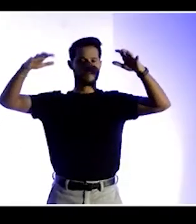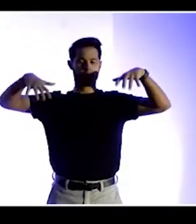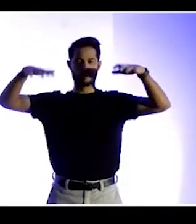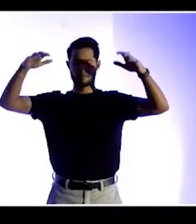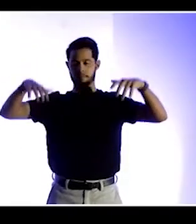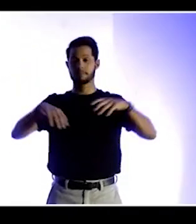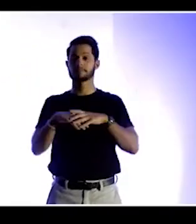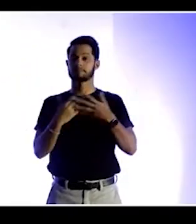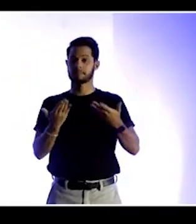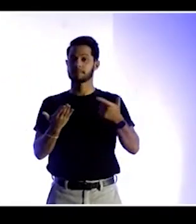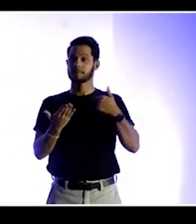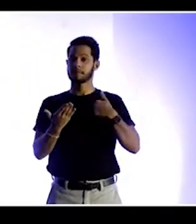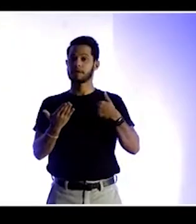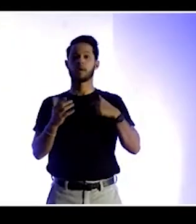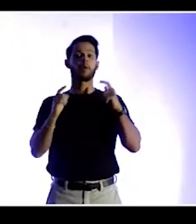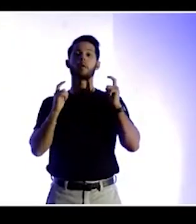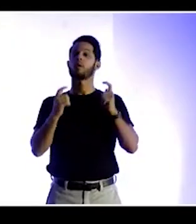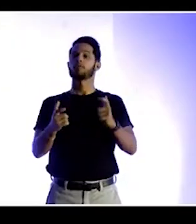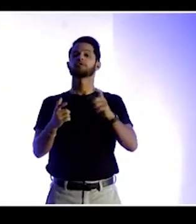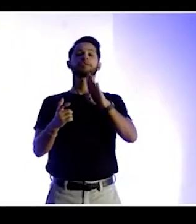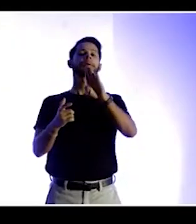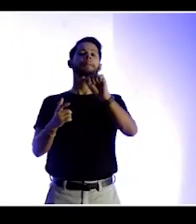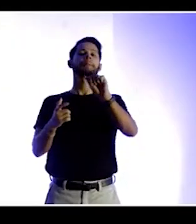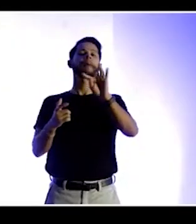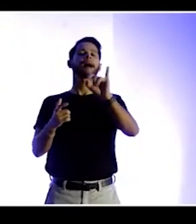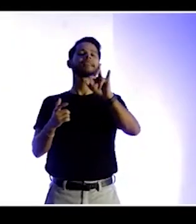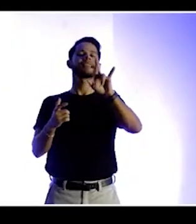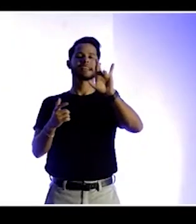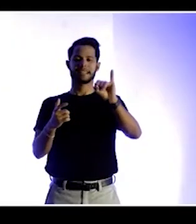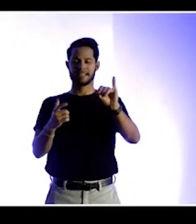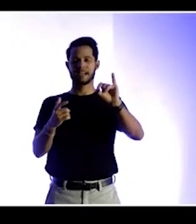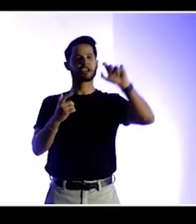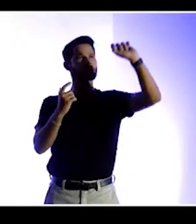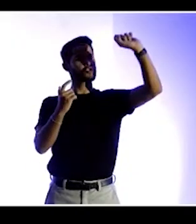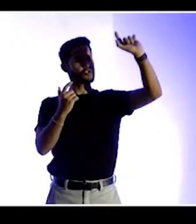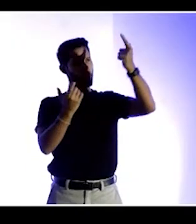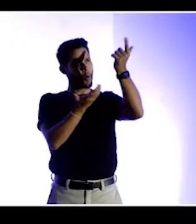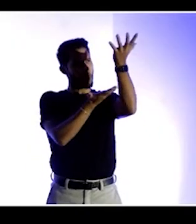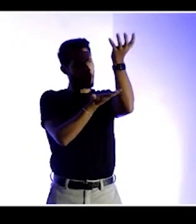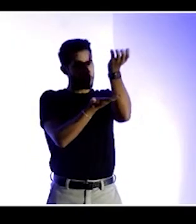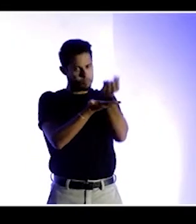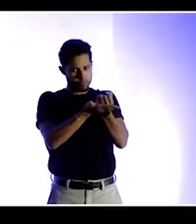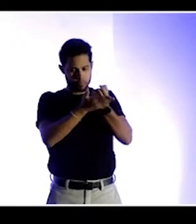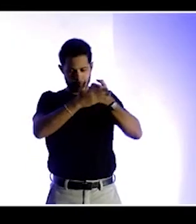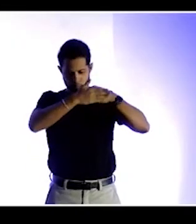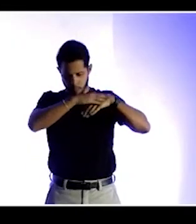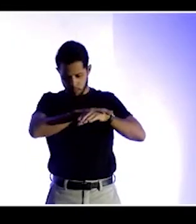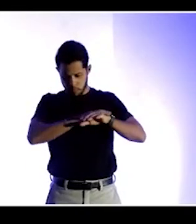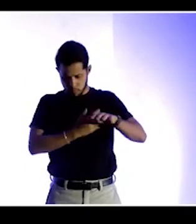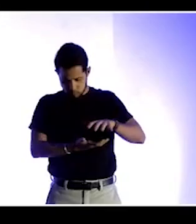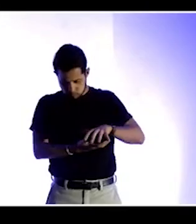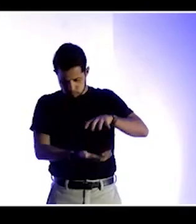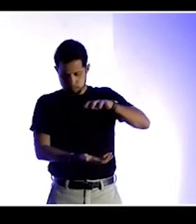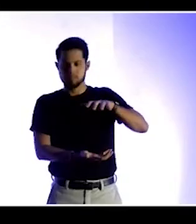rede, eu vou injetar na própria bateria da minha casa. Então, as baterias vêm junto com isso. Está aqui, ó.